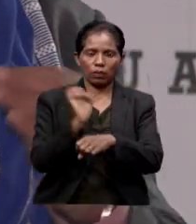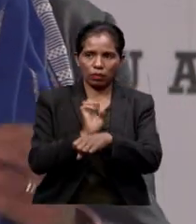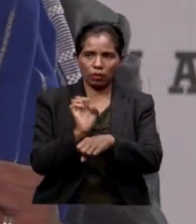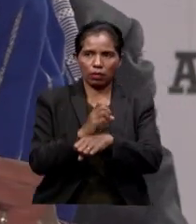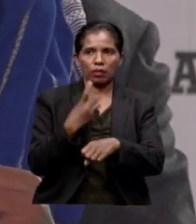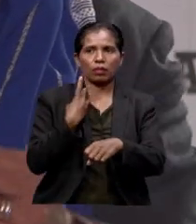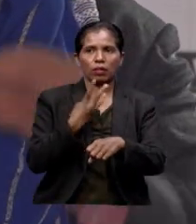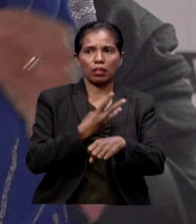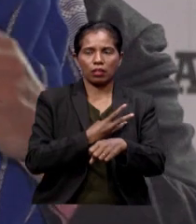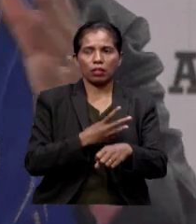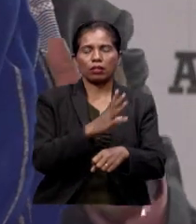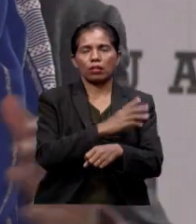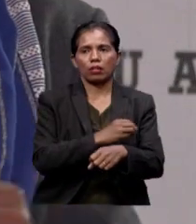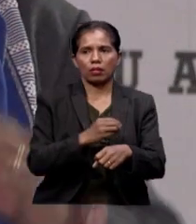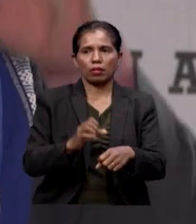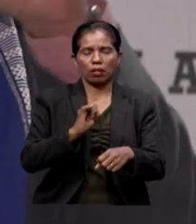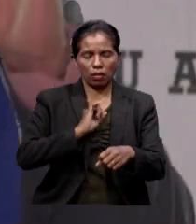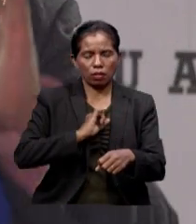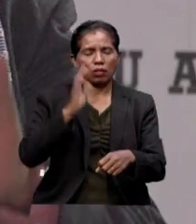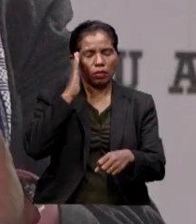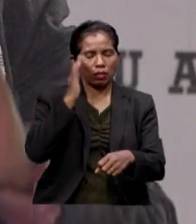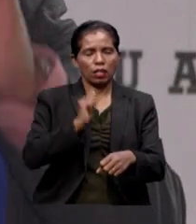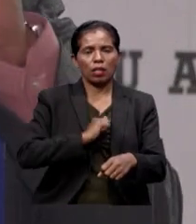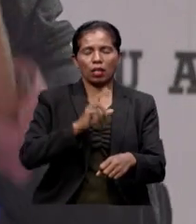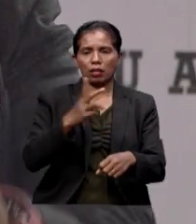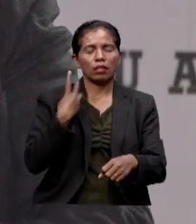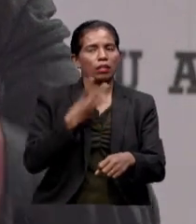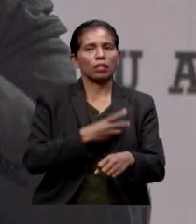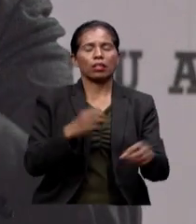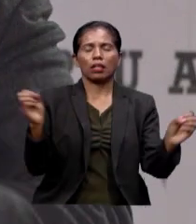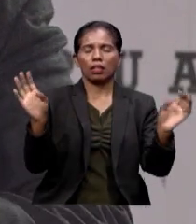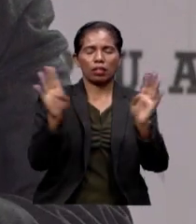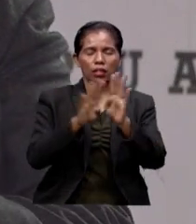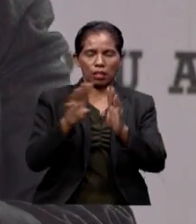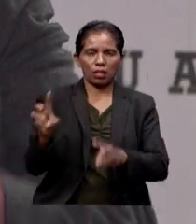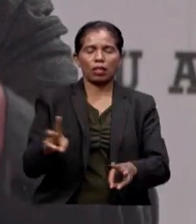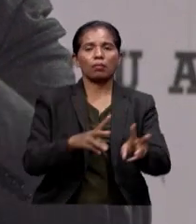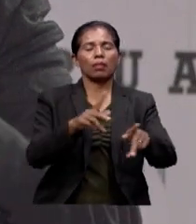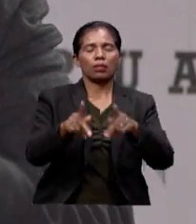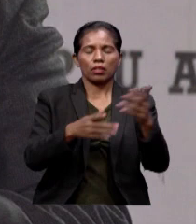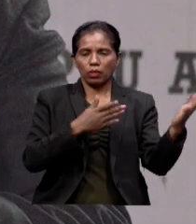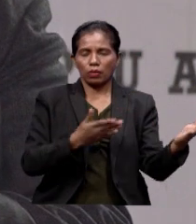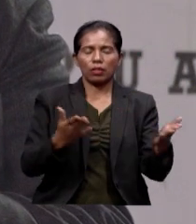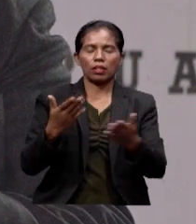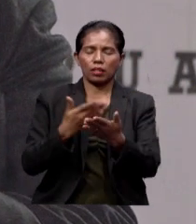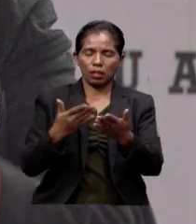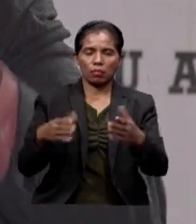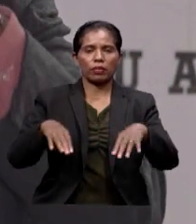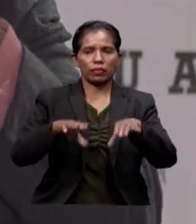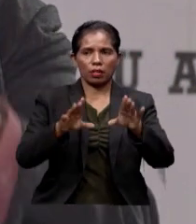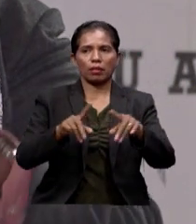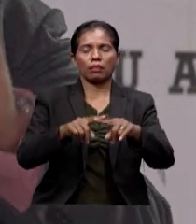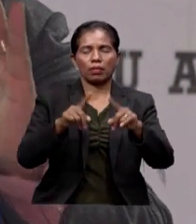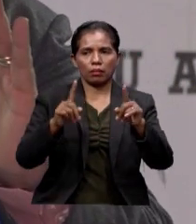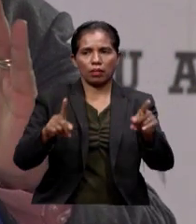ita si imba zaun fo umirit. Au ne ailio musim tiom. Ita la taka dalam, pa maluk sir ma investi tiom. Ita loke dalam. Ape